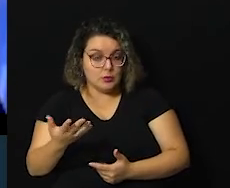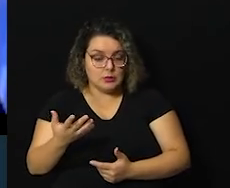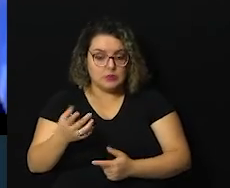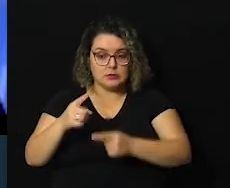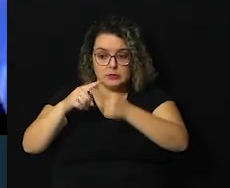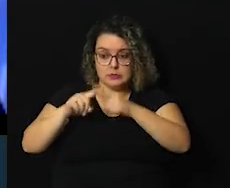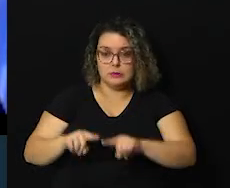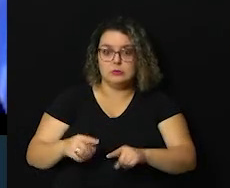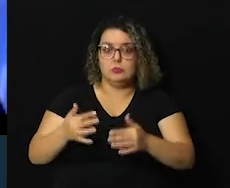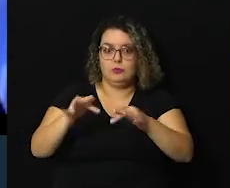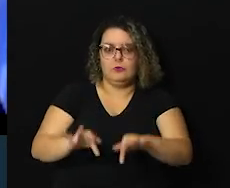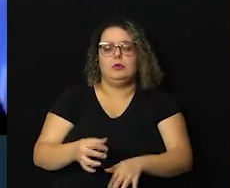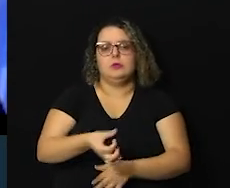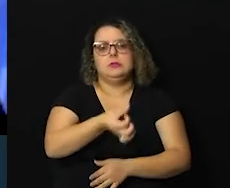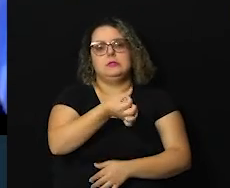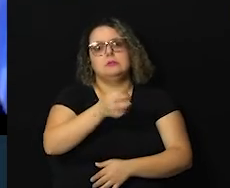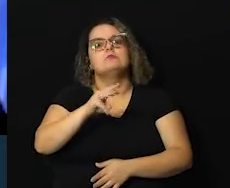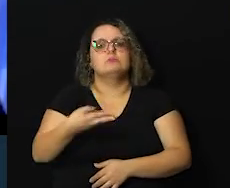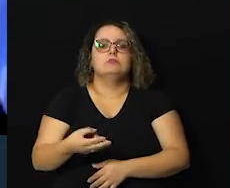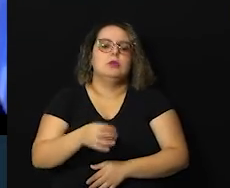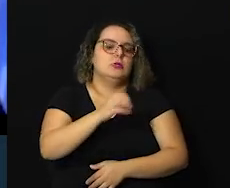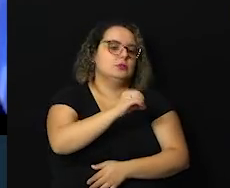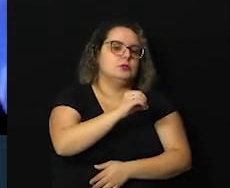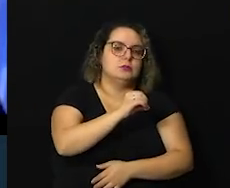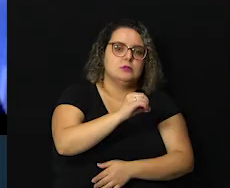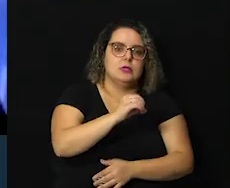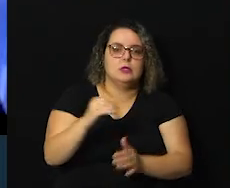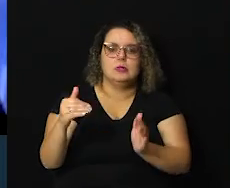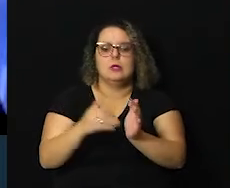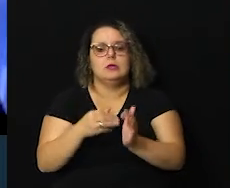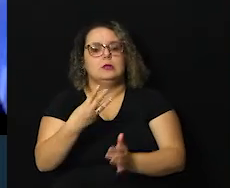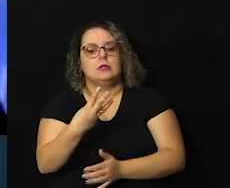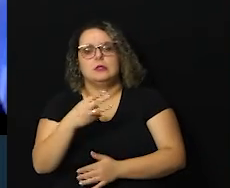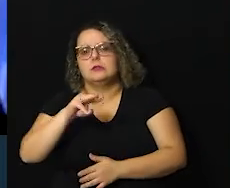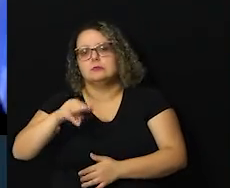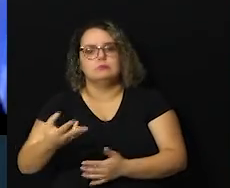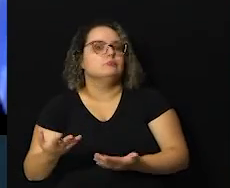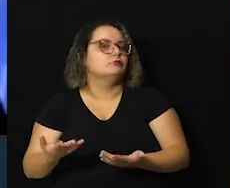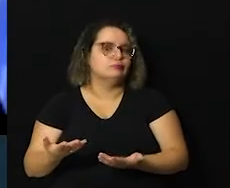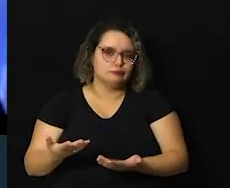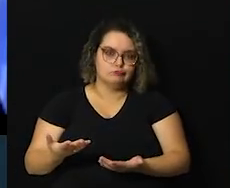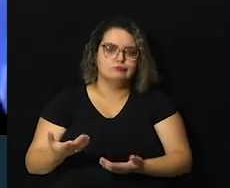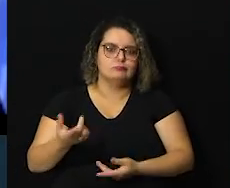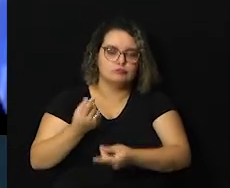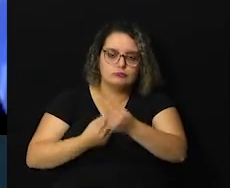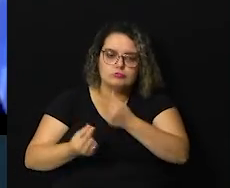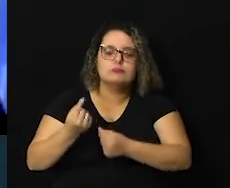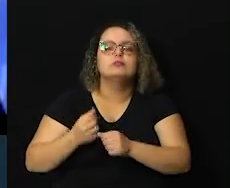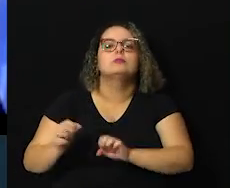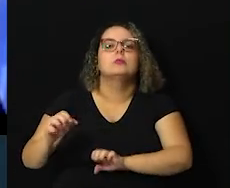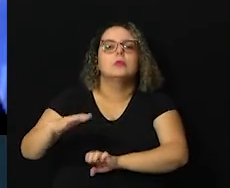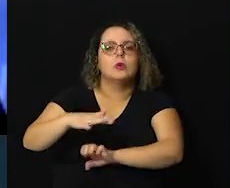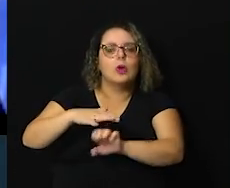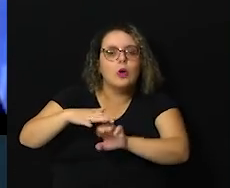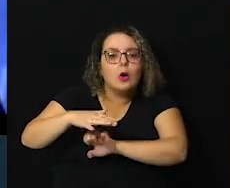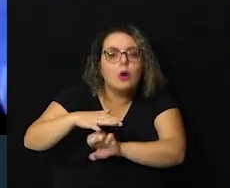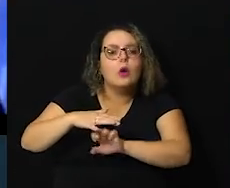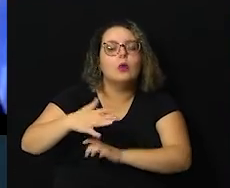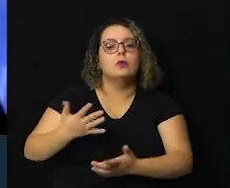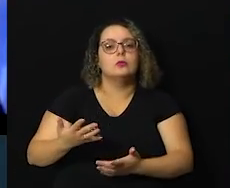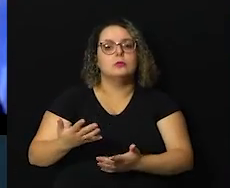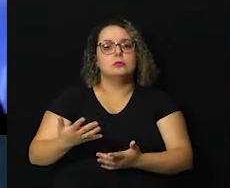e com a final de Seis Milhões a gente saiu de zero para 3 milhões de em média é o faturamento da empresa